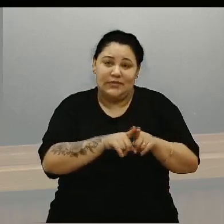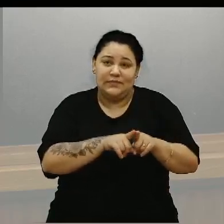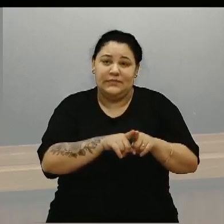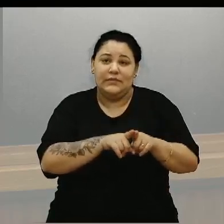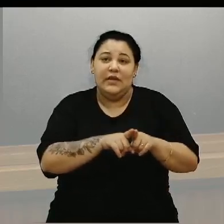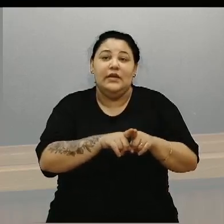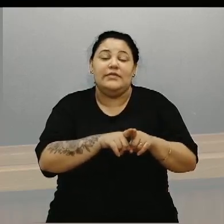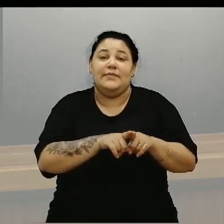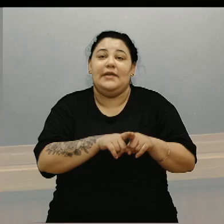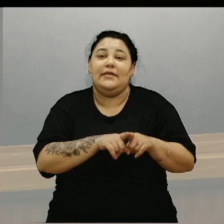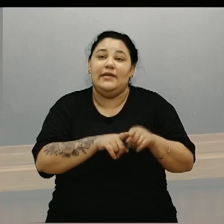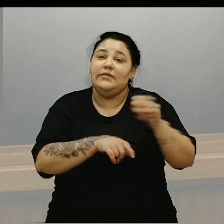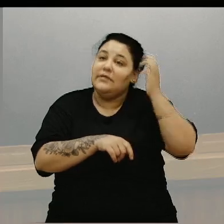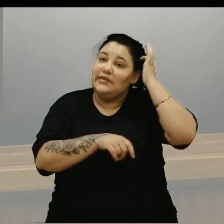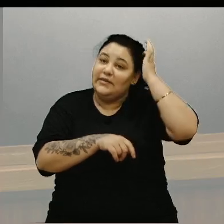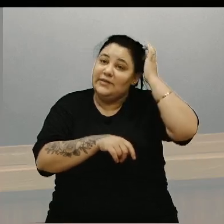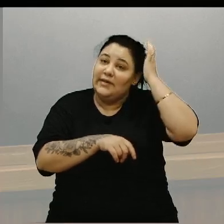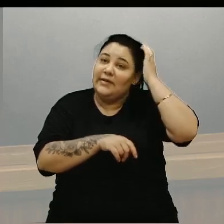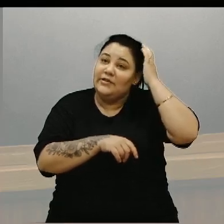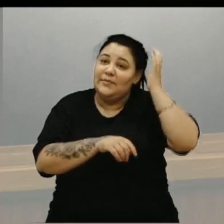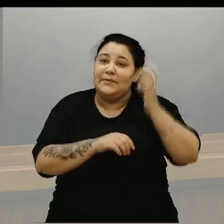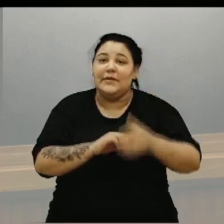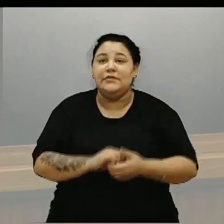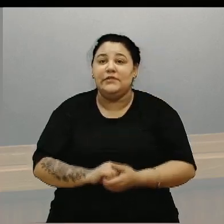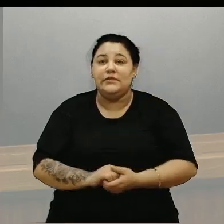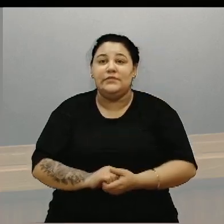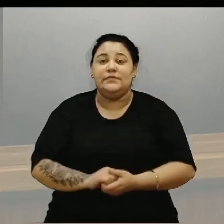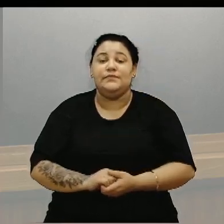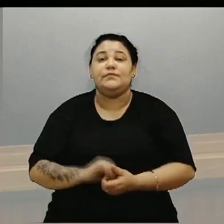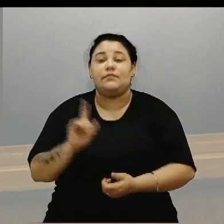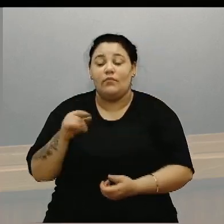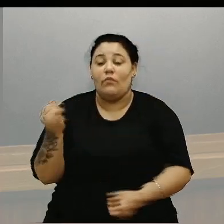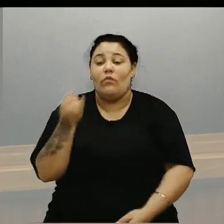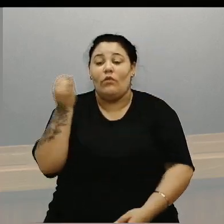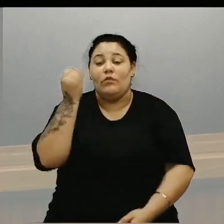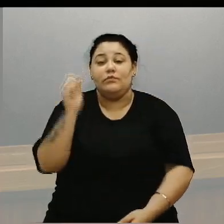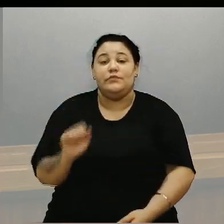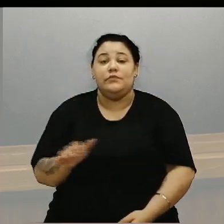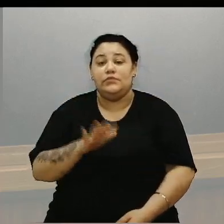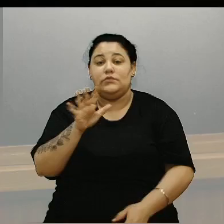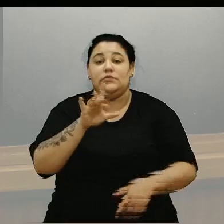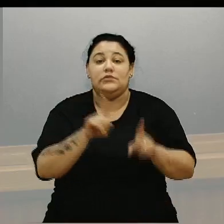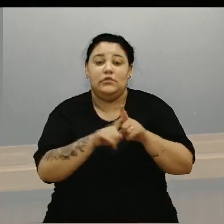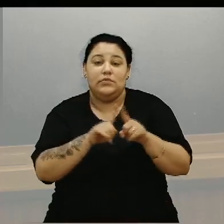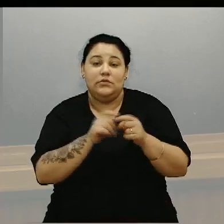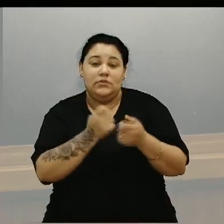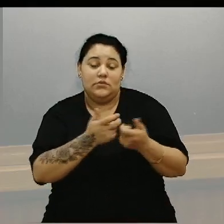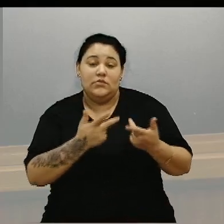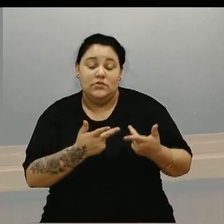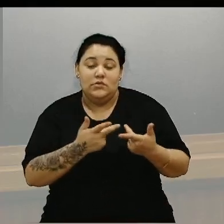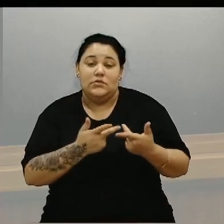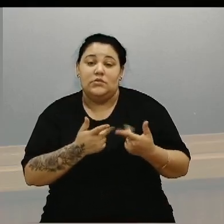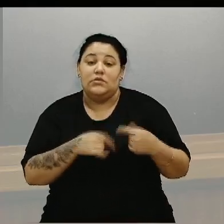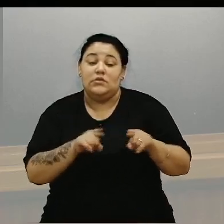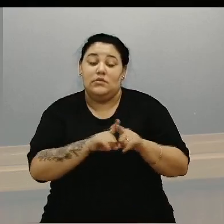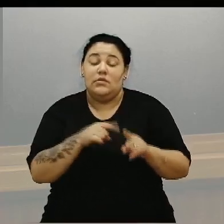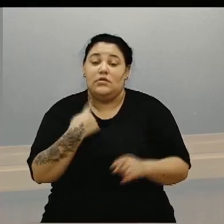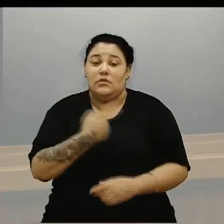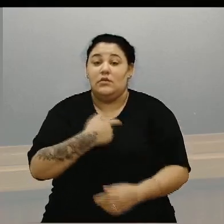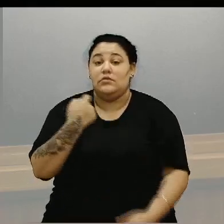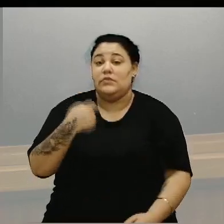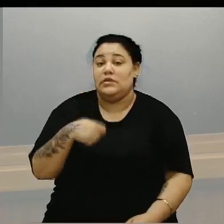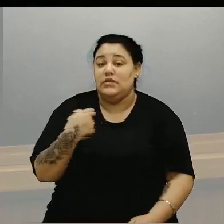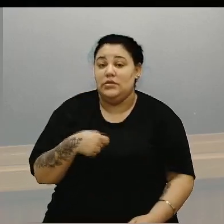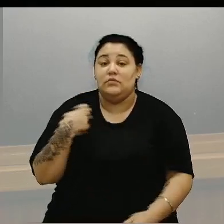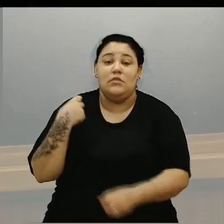afrodescendentes ou a população negra. Então, é muito importante valorizar isso, porque também nós precisamos, há